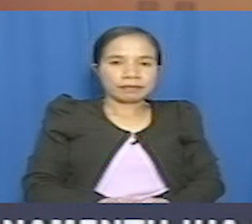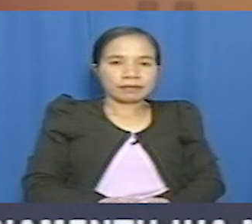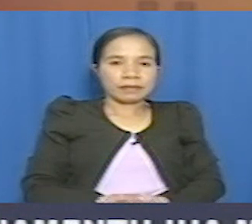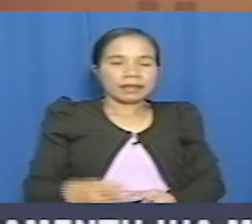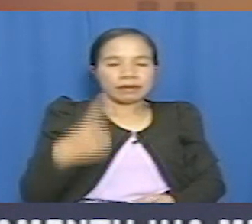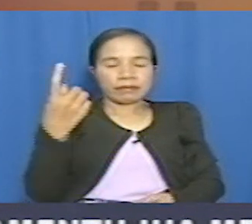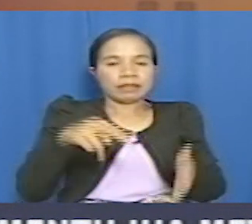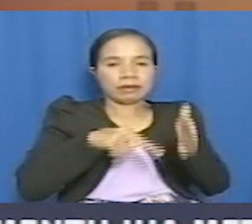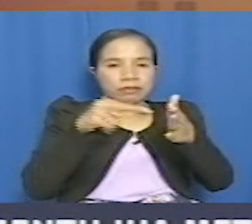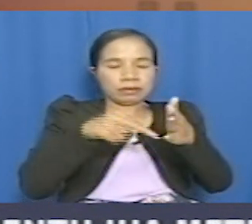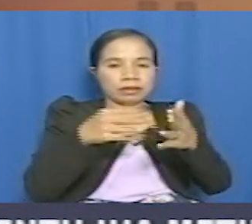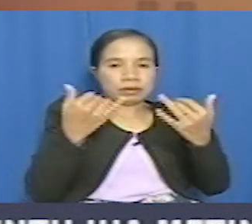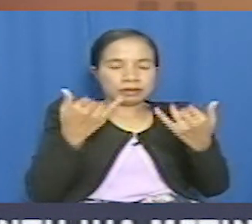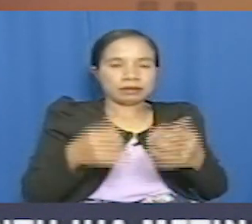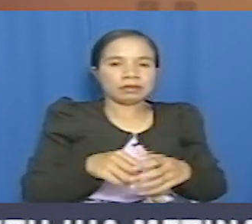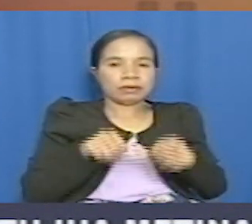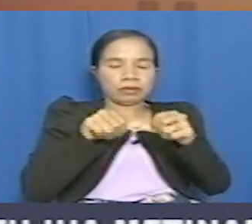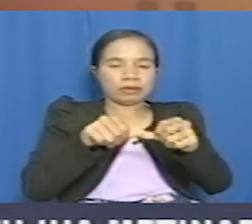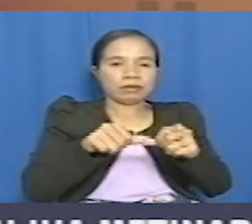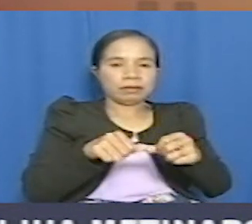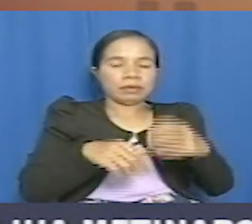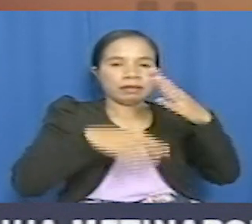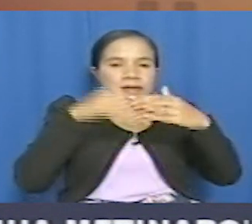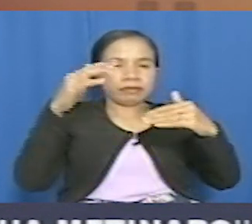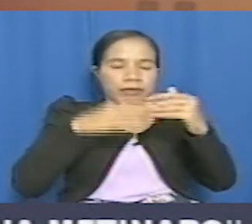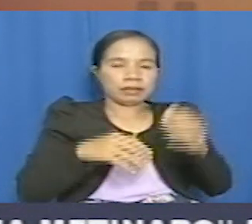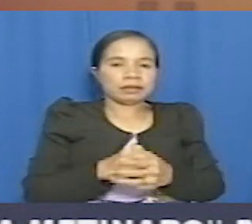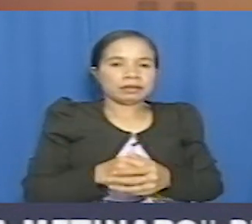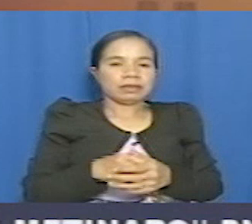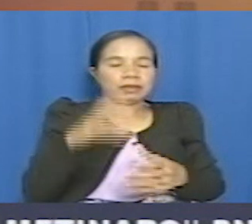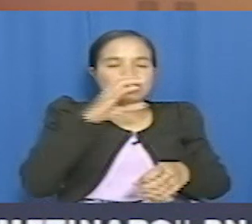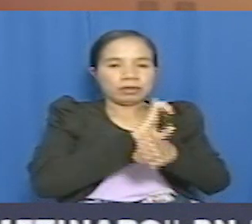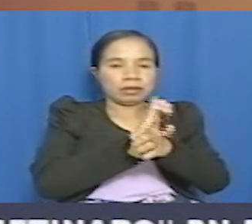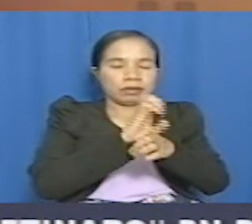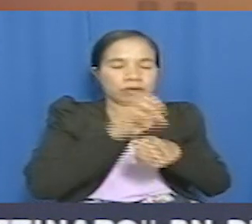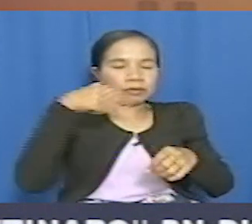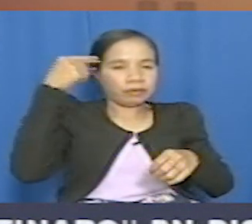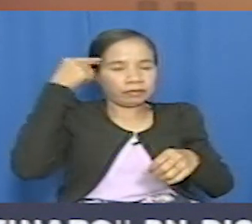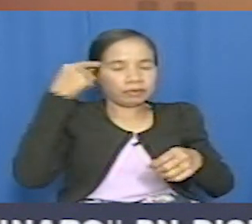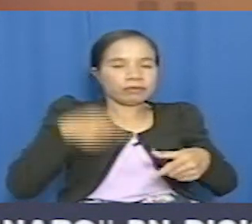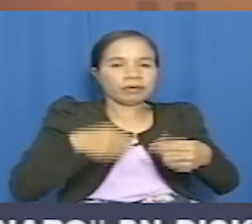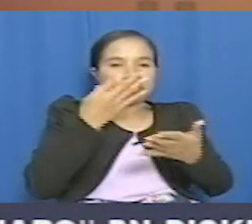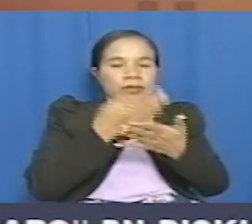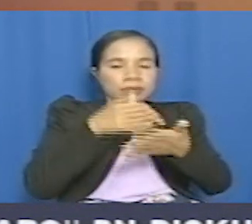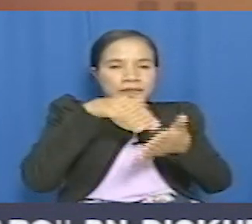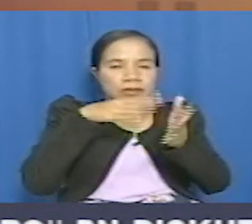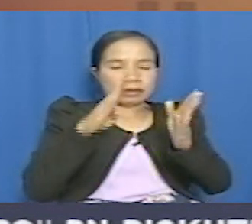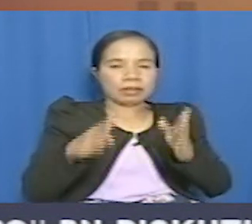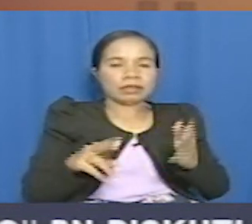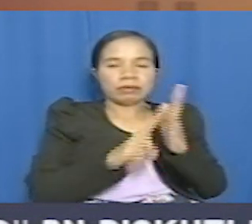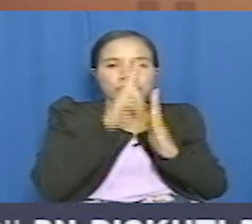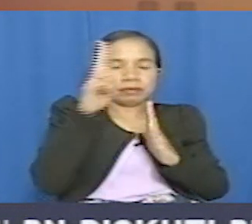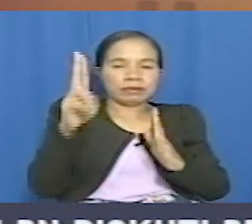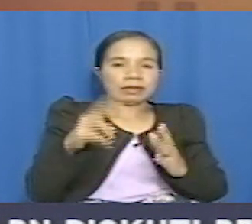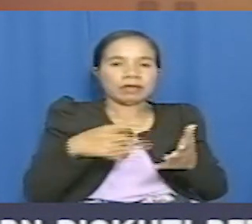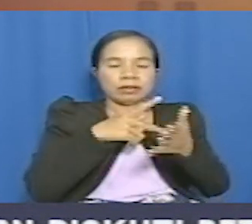Alucina na fatina Gazetas 24 e Tahakat Basaitor Infraestrutura no Socioeconômico. Governo for subsídio estudante Sira Universidade